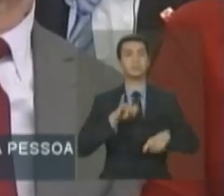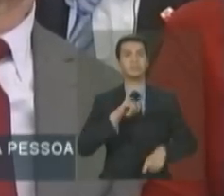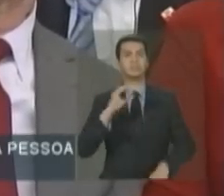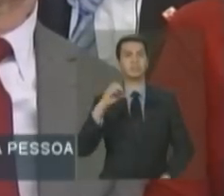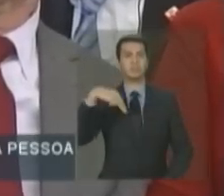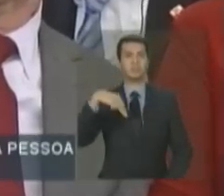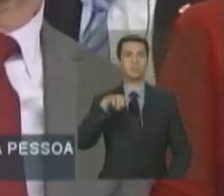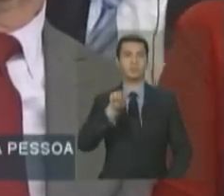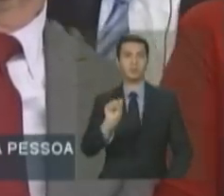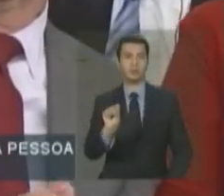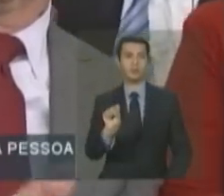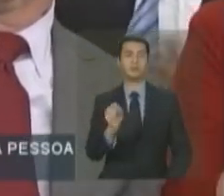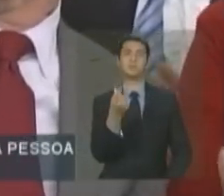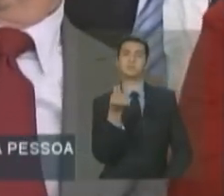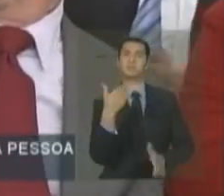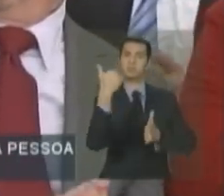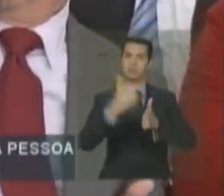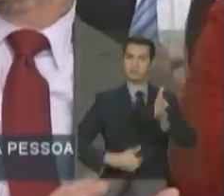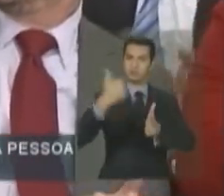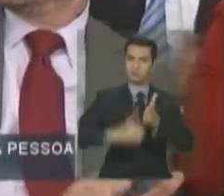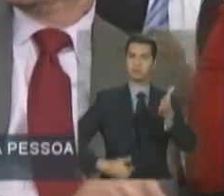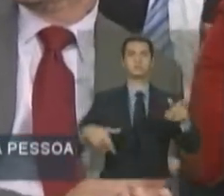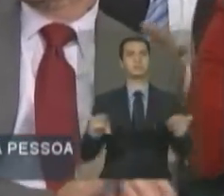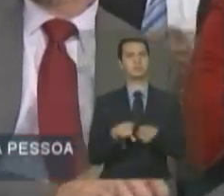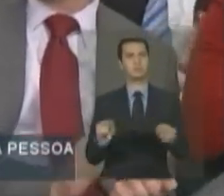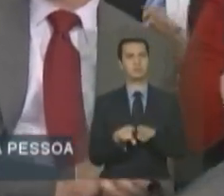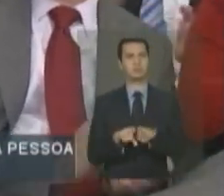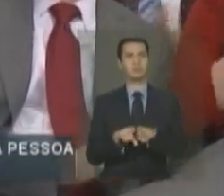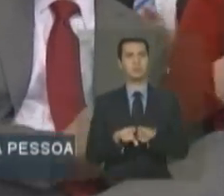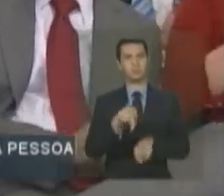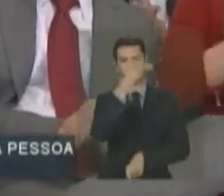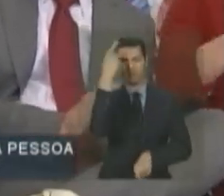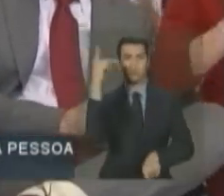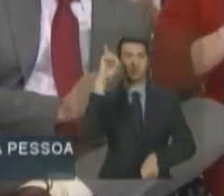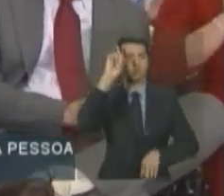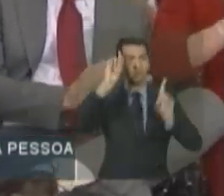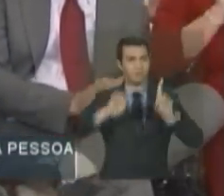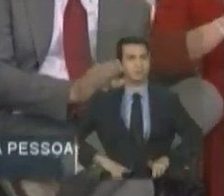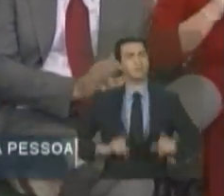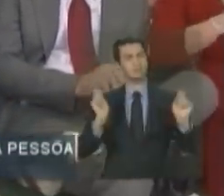para baratear ainda mais para que as pessoas com deficiência possam ter acesso.